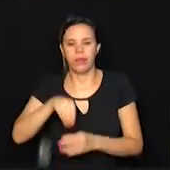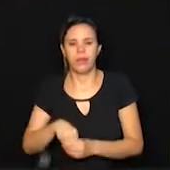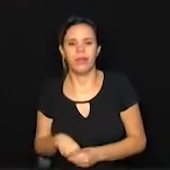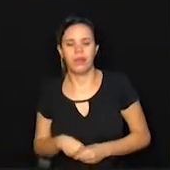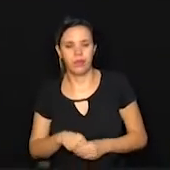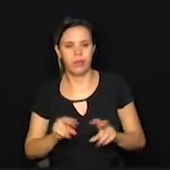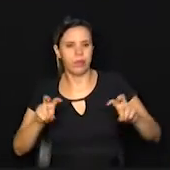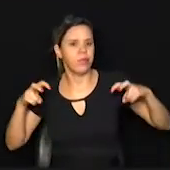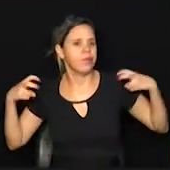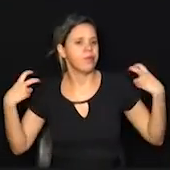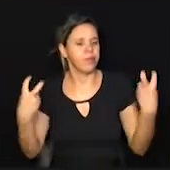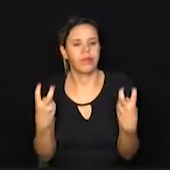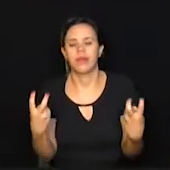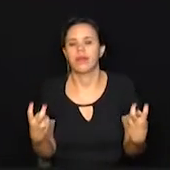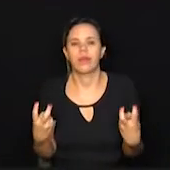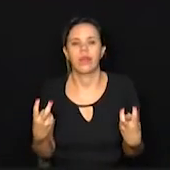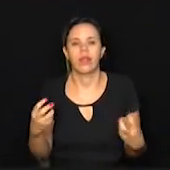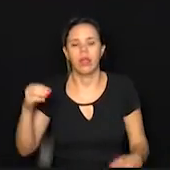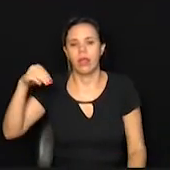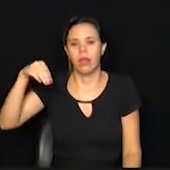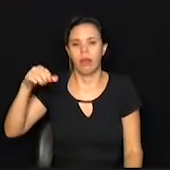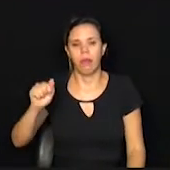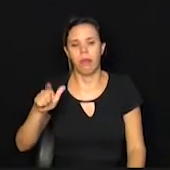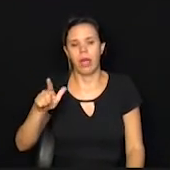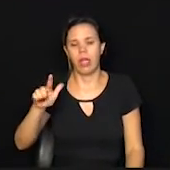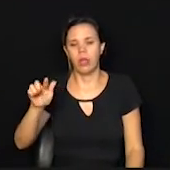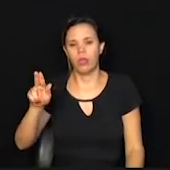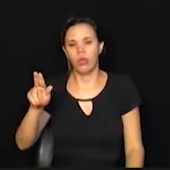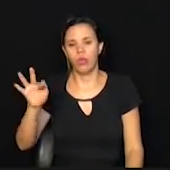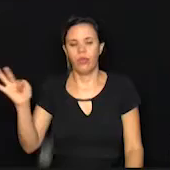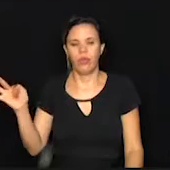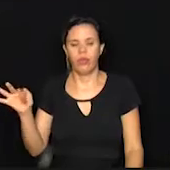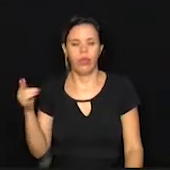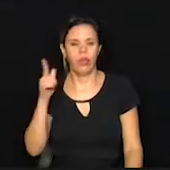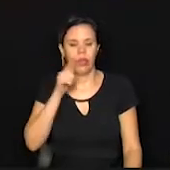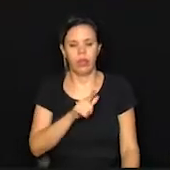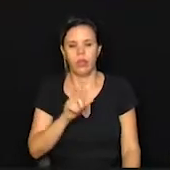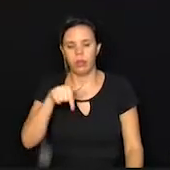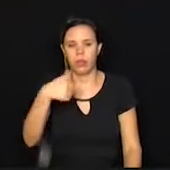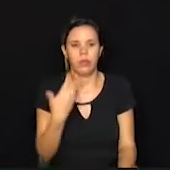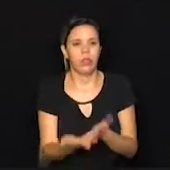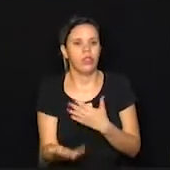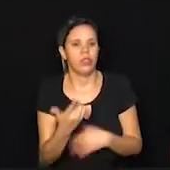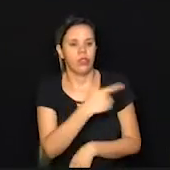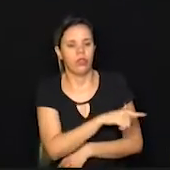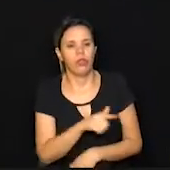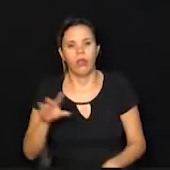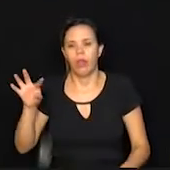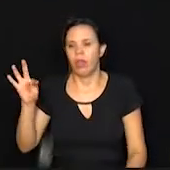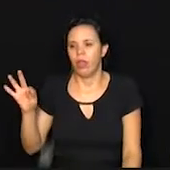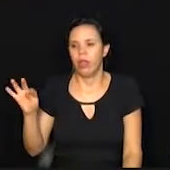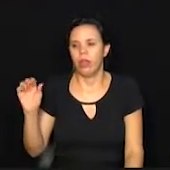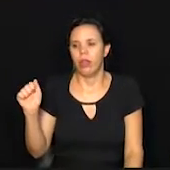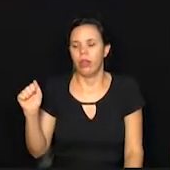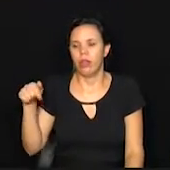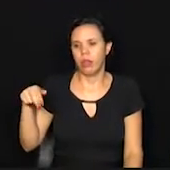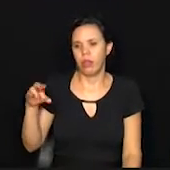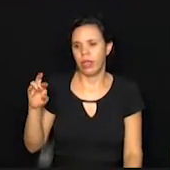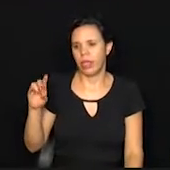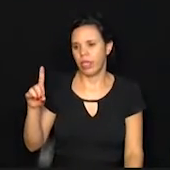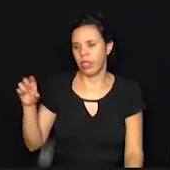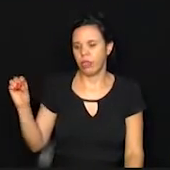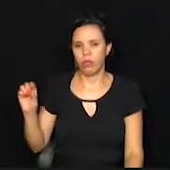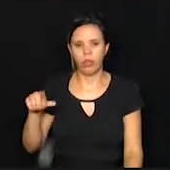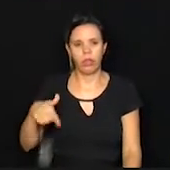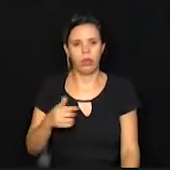da arena então assim forma Luffy derrota o cadastro militares e em seguida o Paulo Maluf é derrotado pelo Tancredo O Curioso